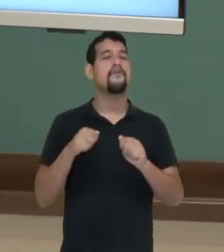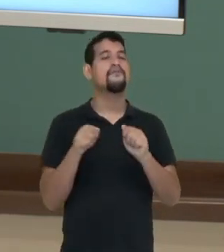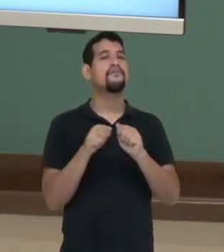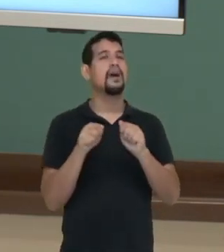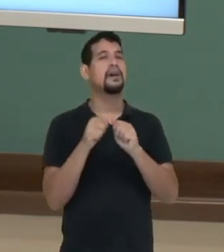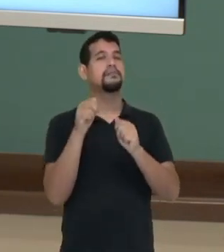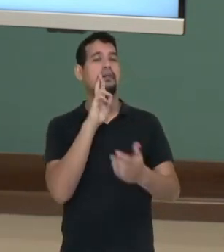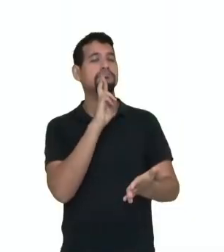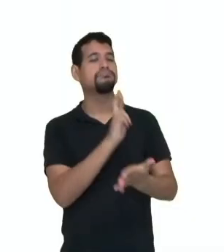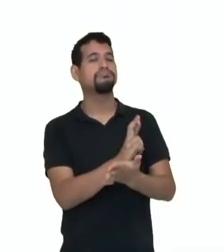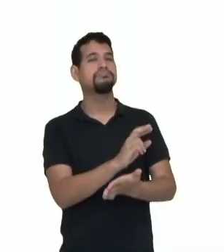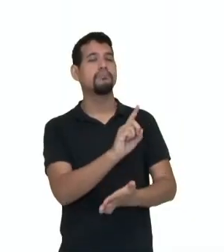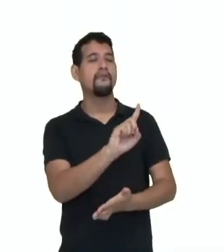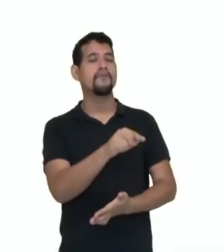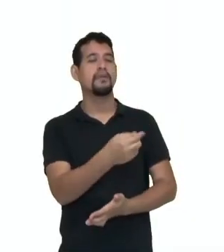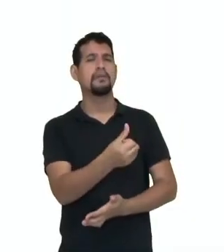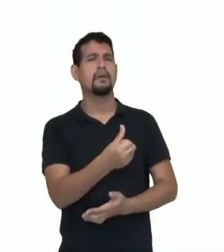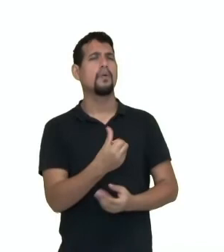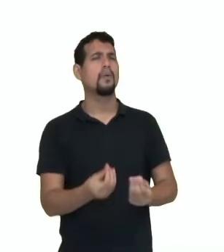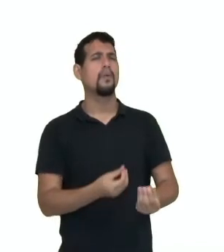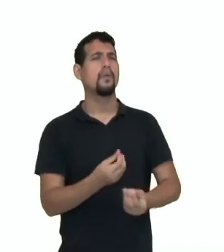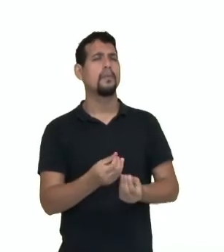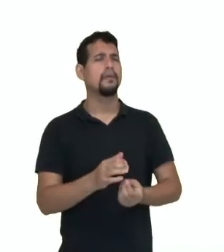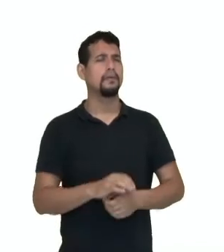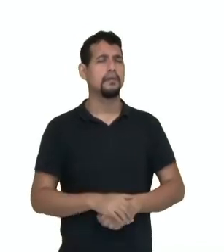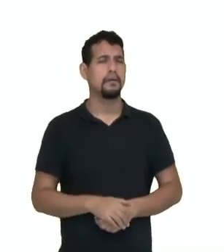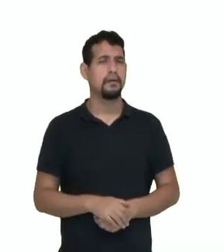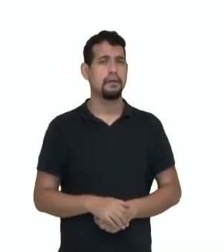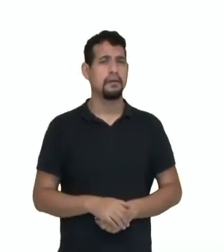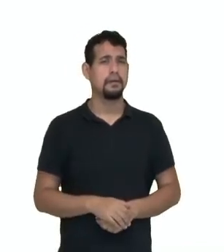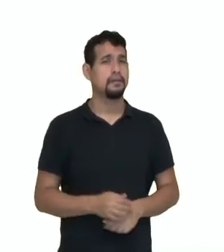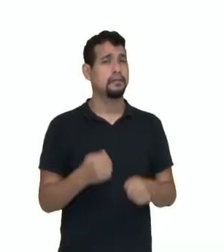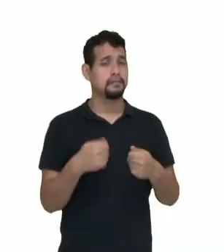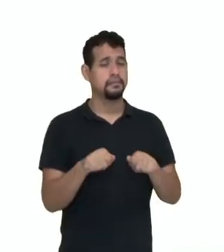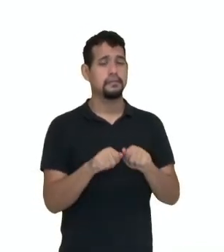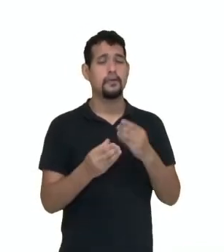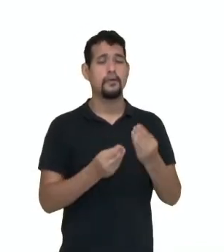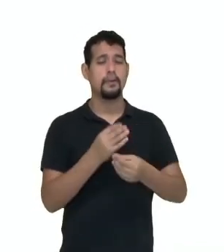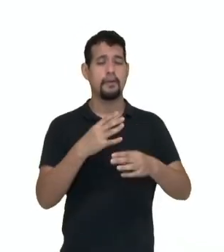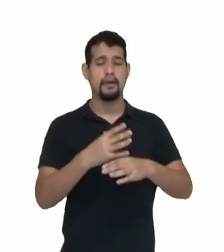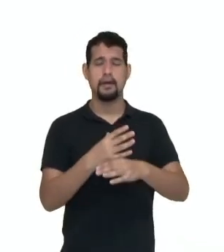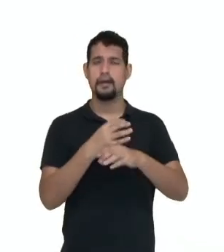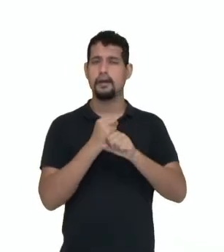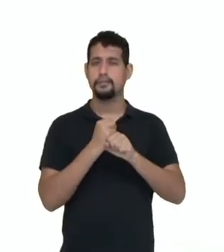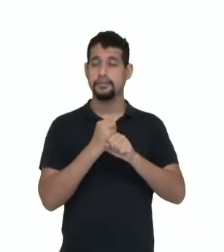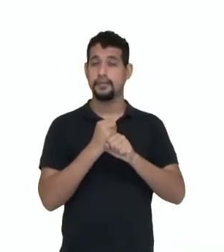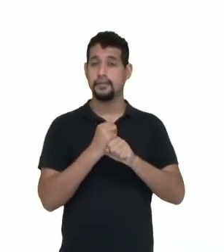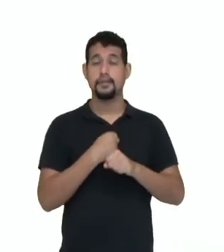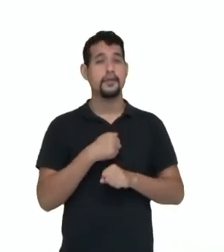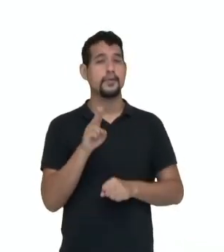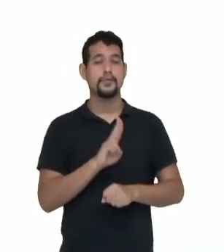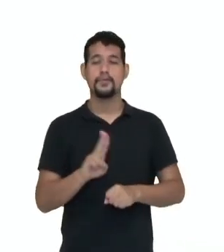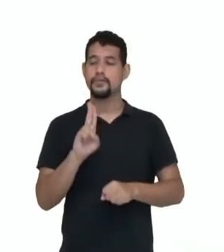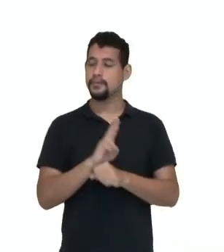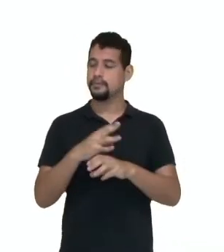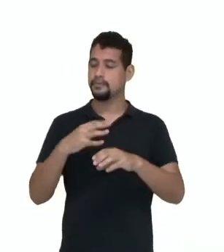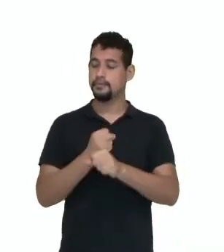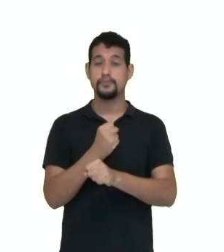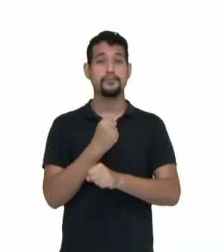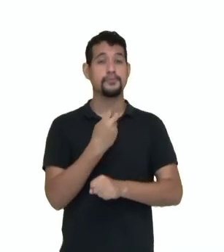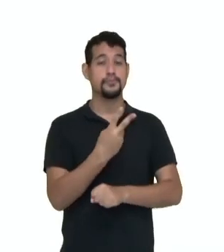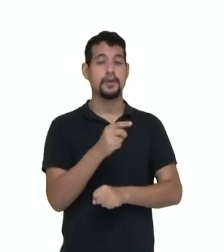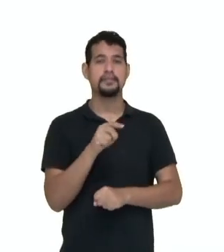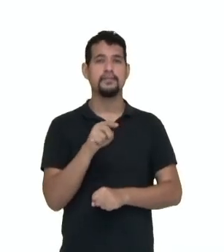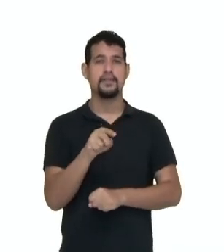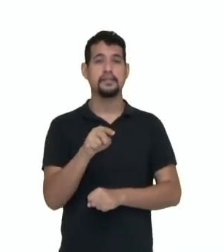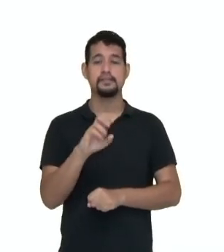chegar nesse 1,6. Então, olha aqui o que importa, ó, a conta que é feita. Então, eu pego e multiplico 2